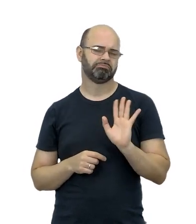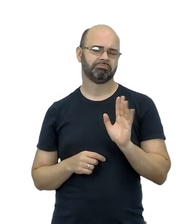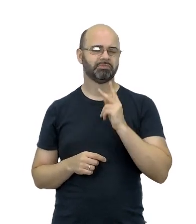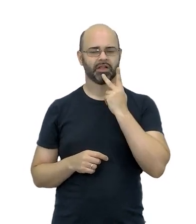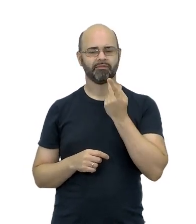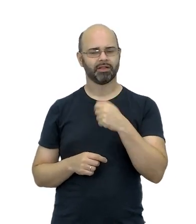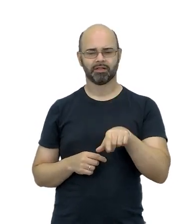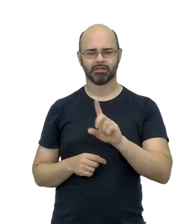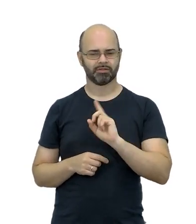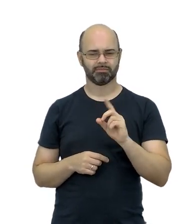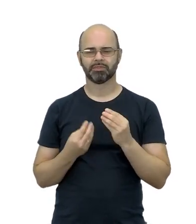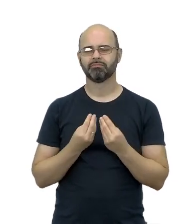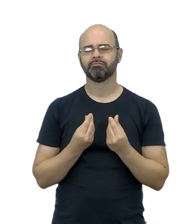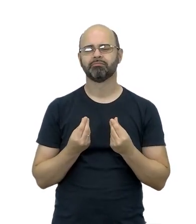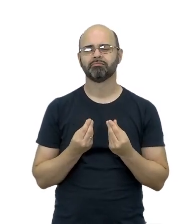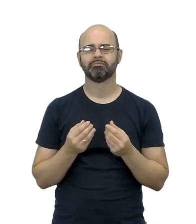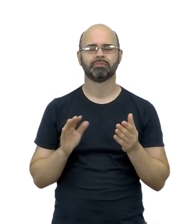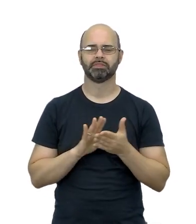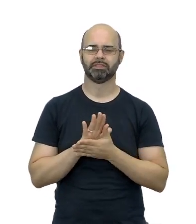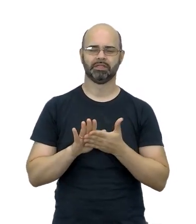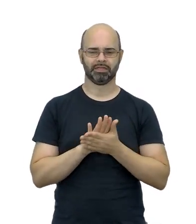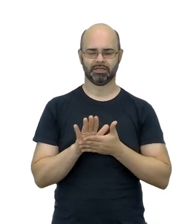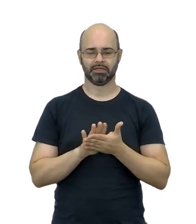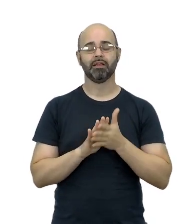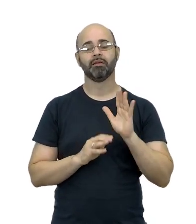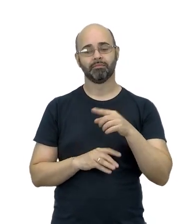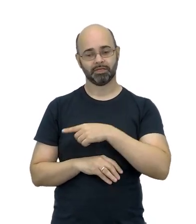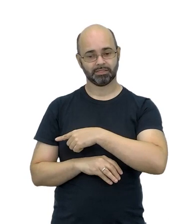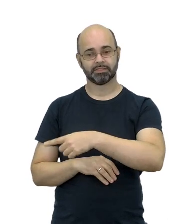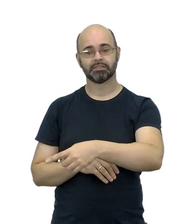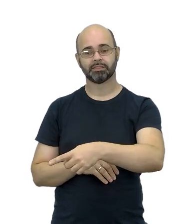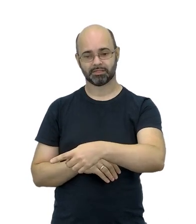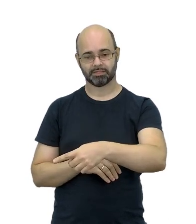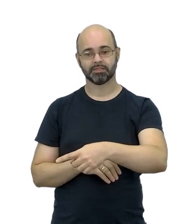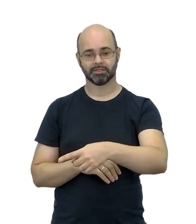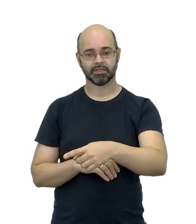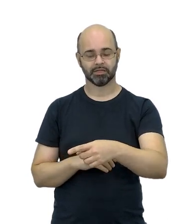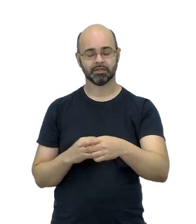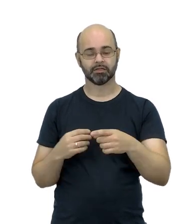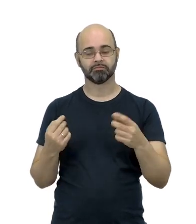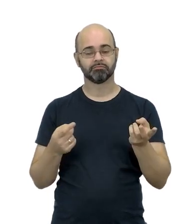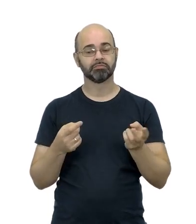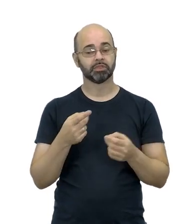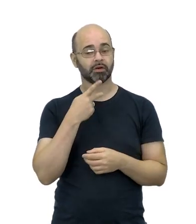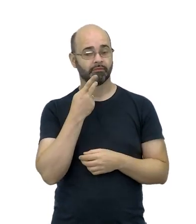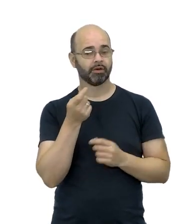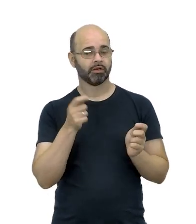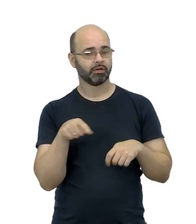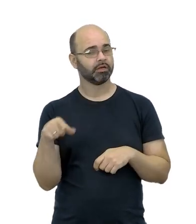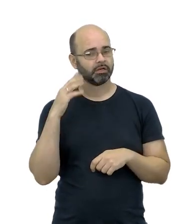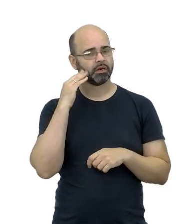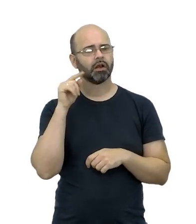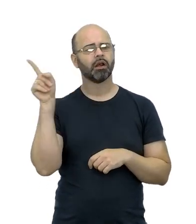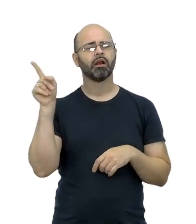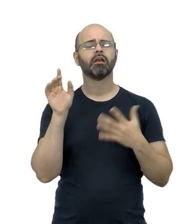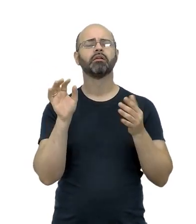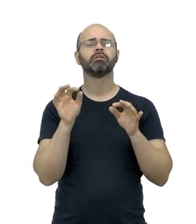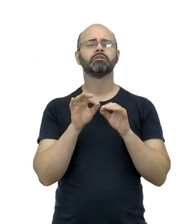este refinamento, mas eles conseguem dizer para o professor o que é que essa figura tem